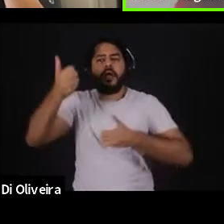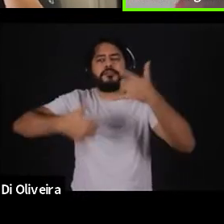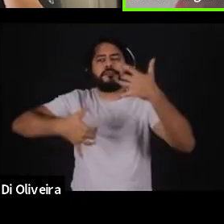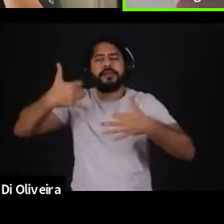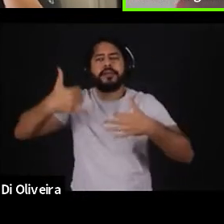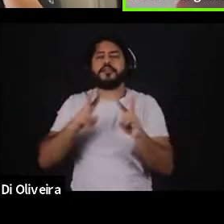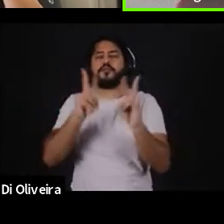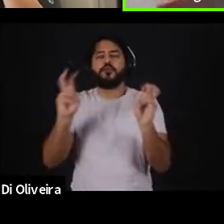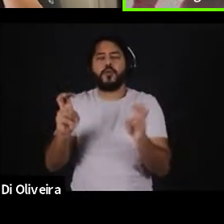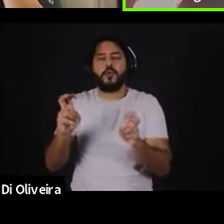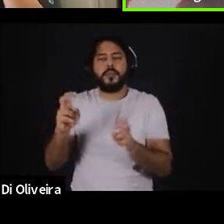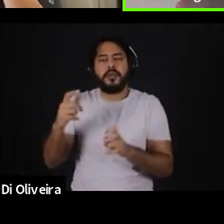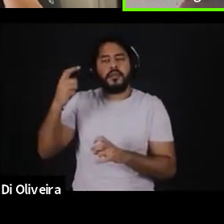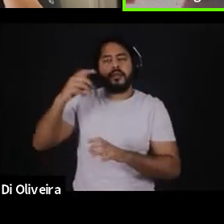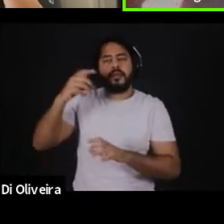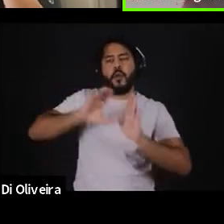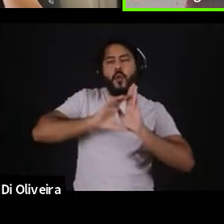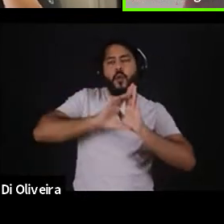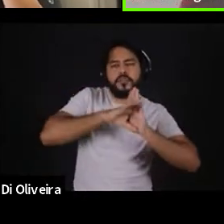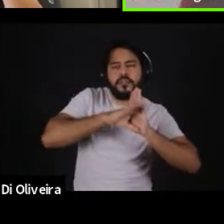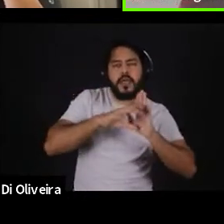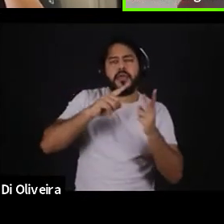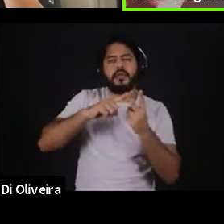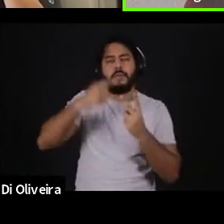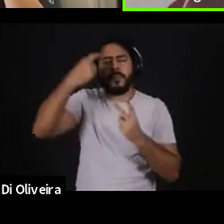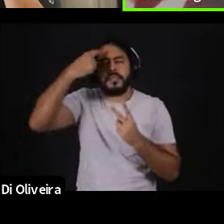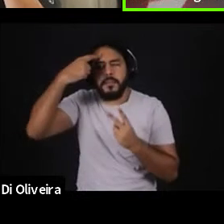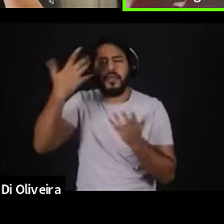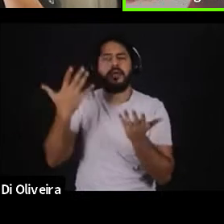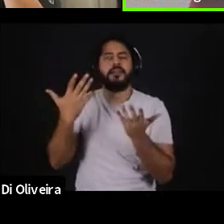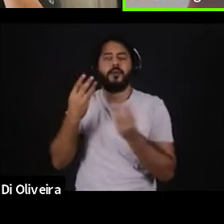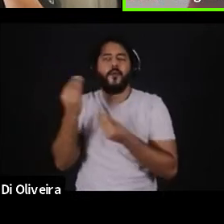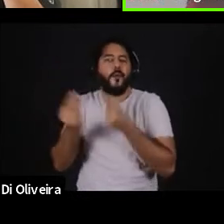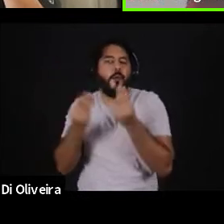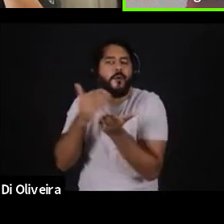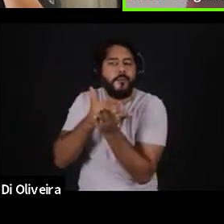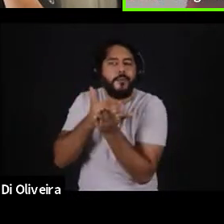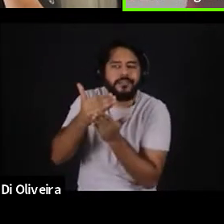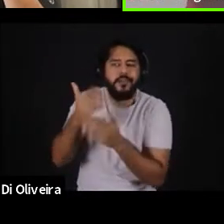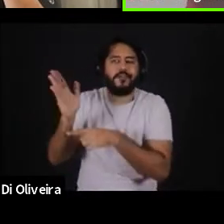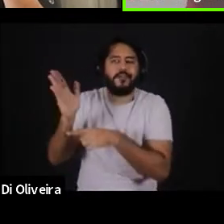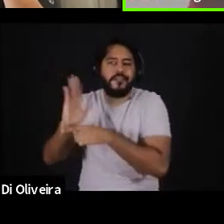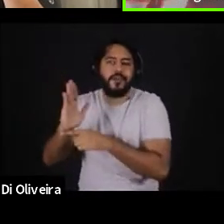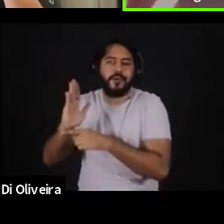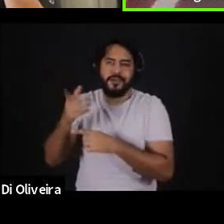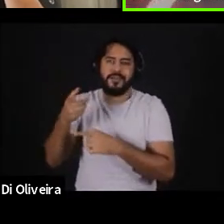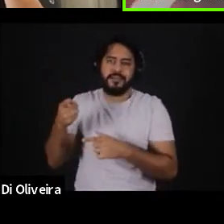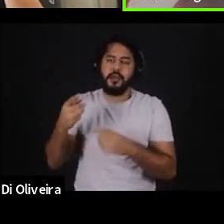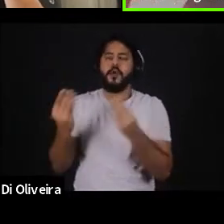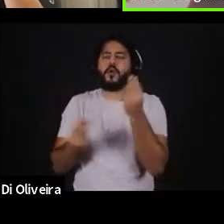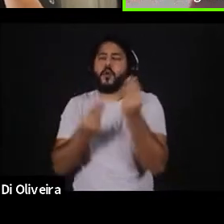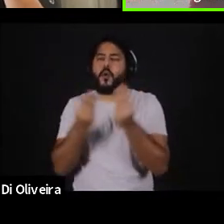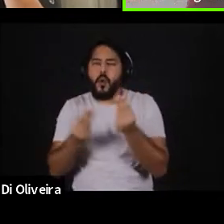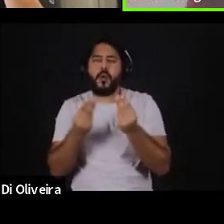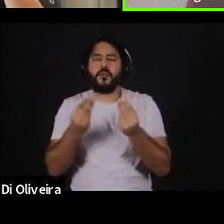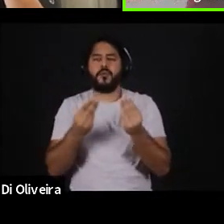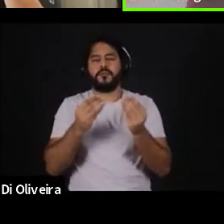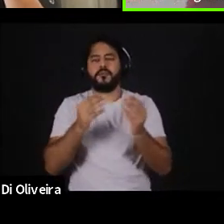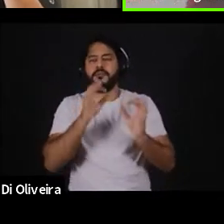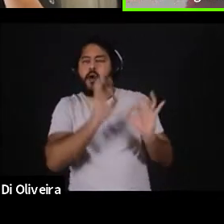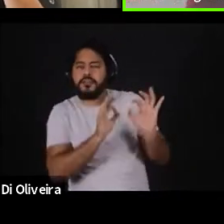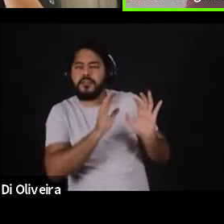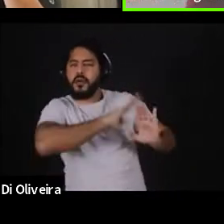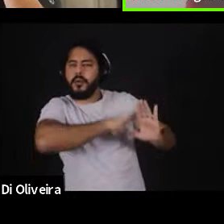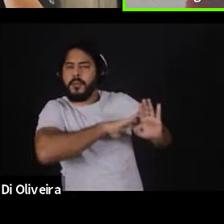sobre o pensamento e os pontos de partida, os desejos por trás dessa vontade de suspender